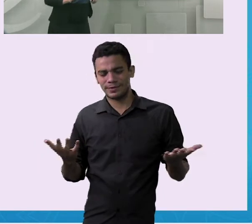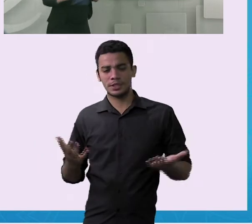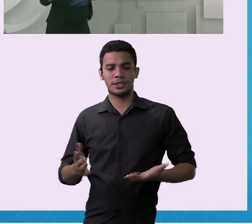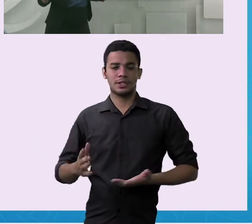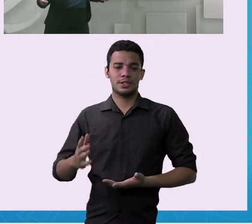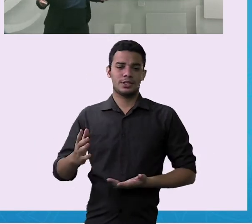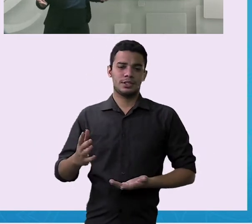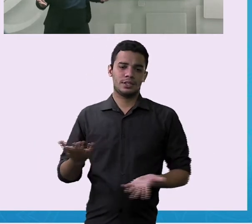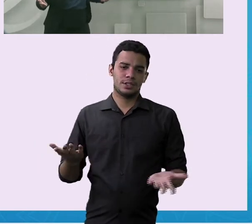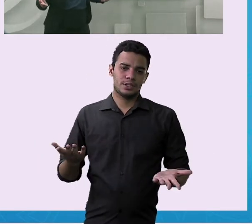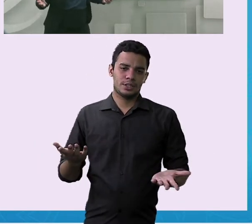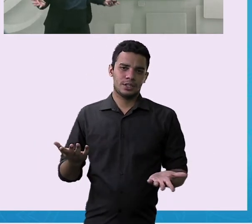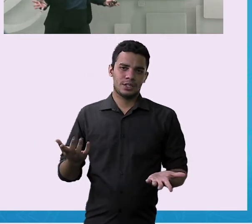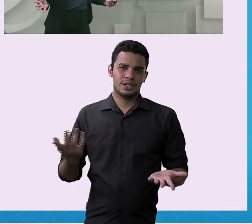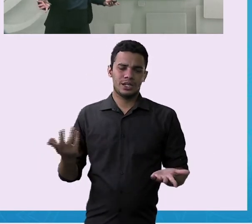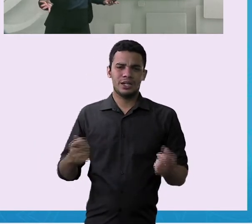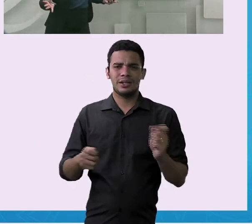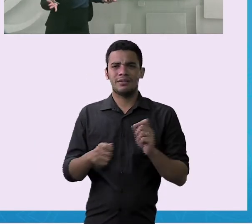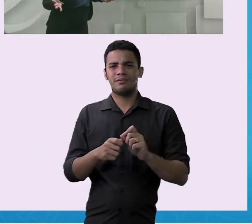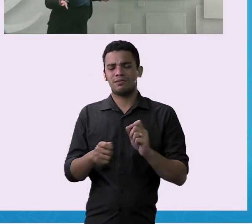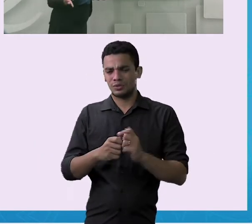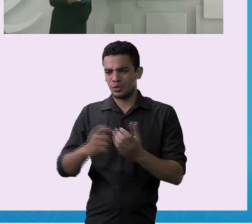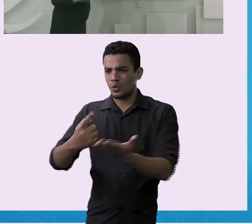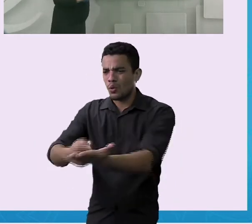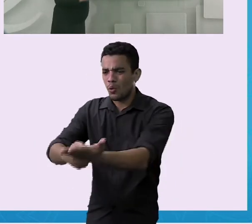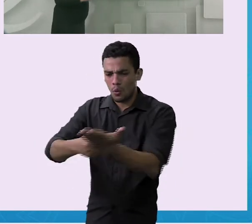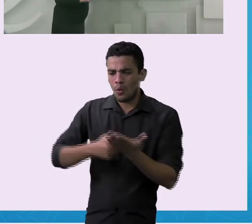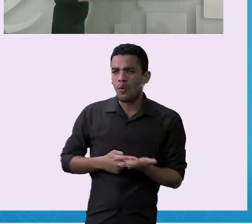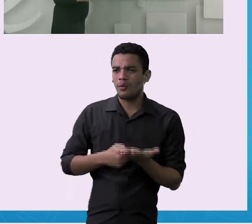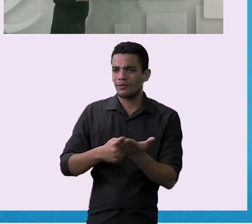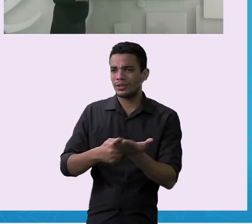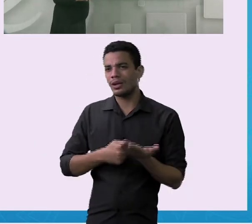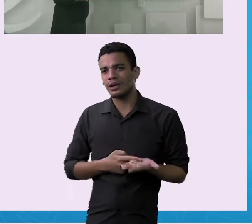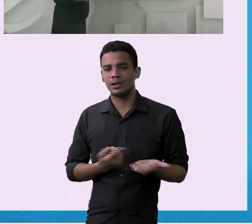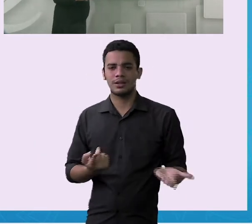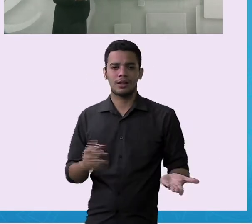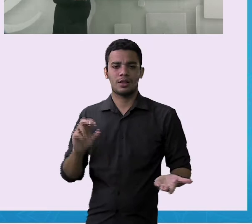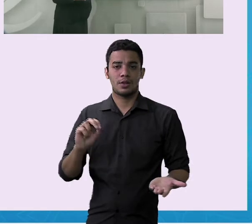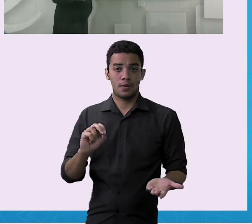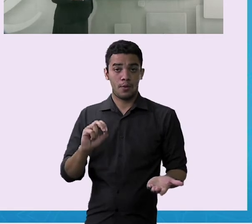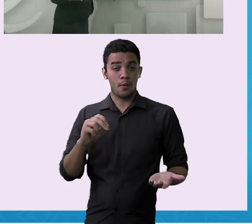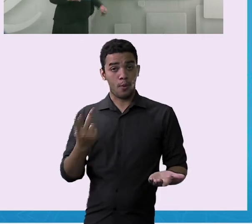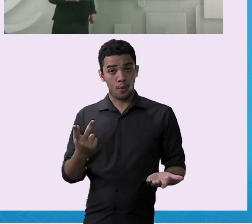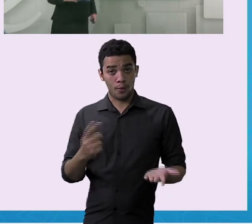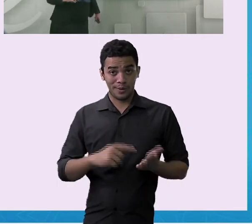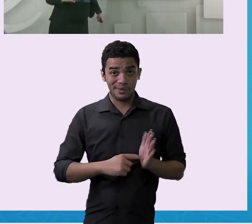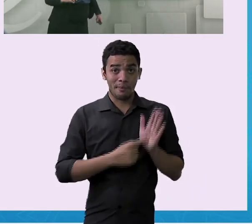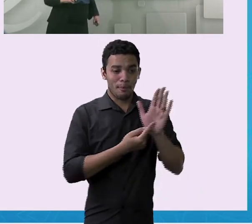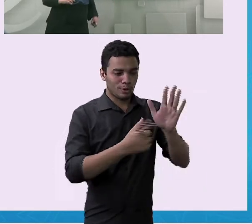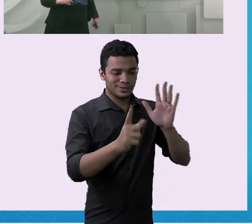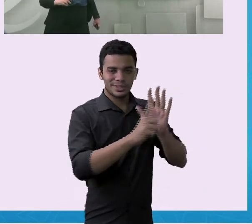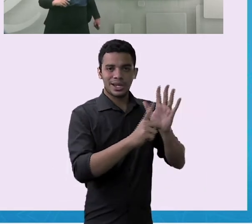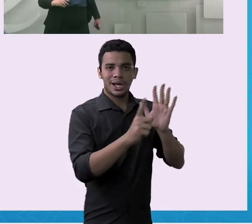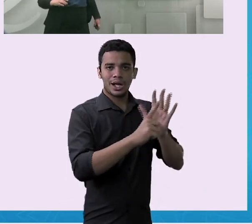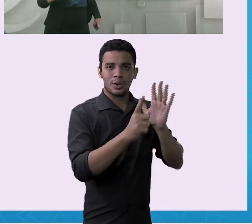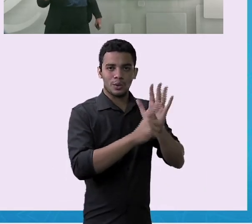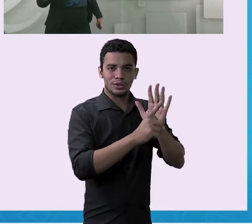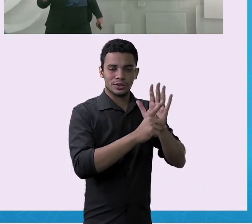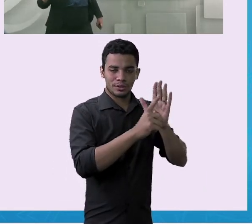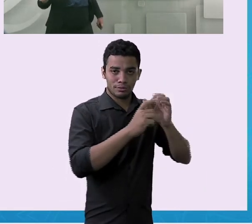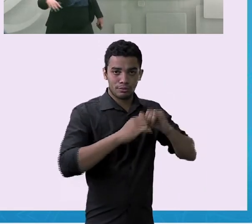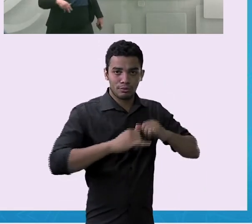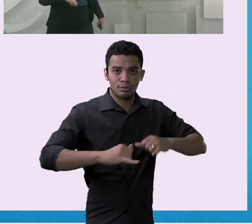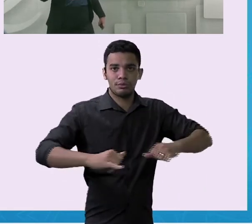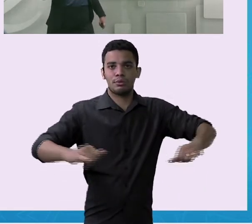fez um convite? Também não. Ou ele quer divulgar a loja?